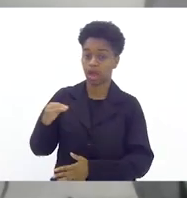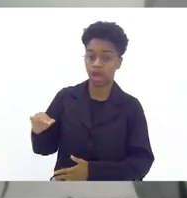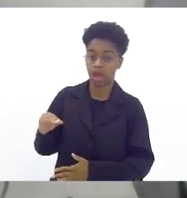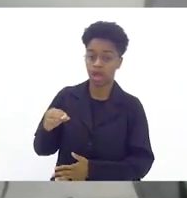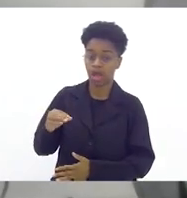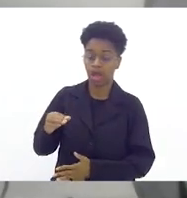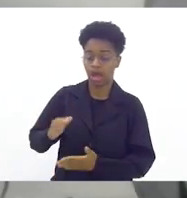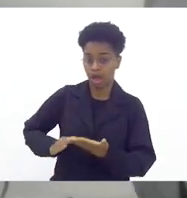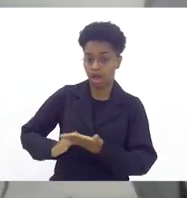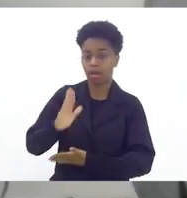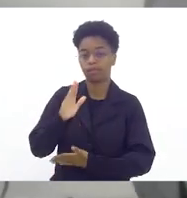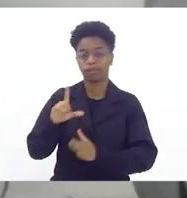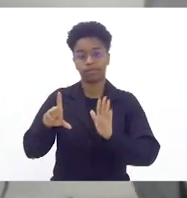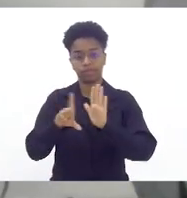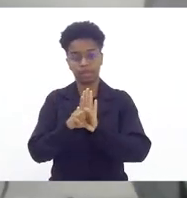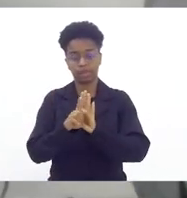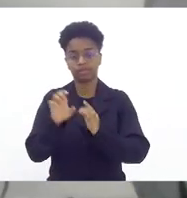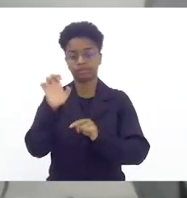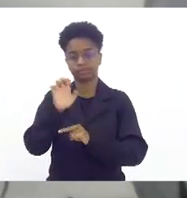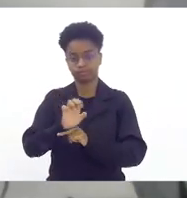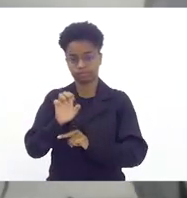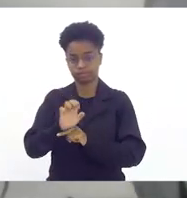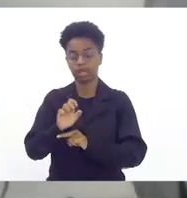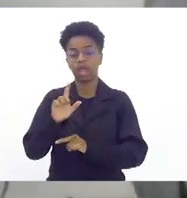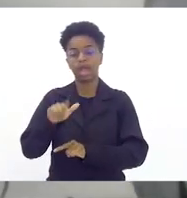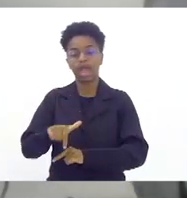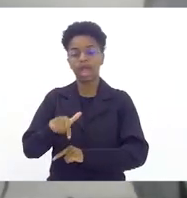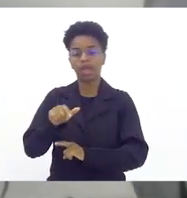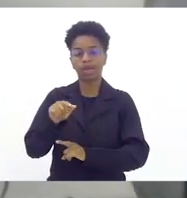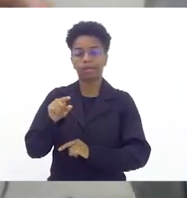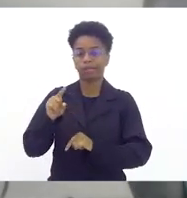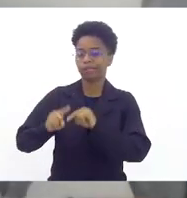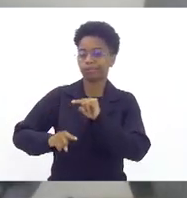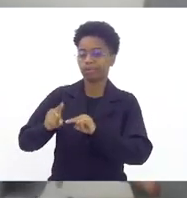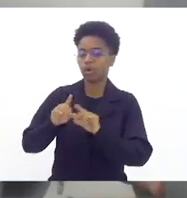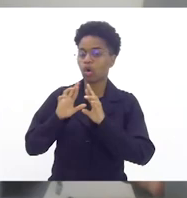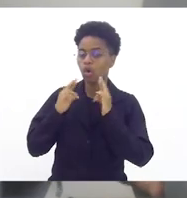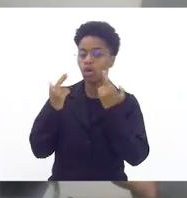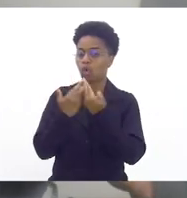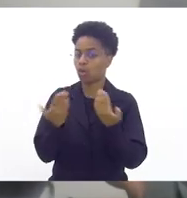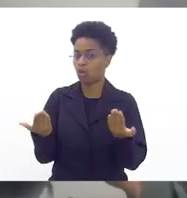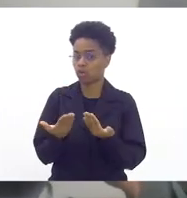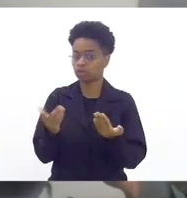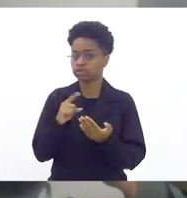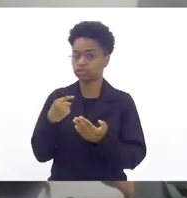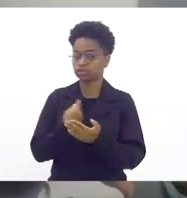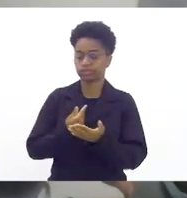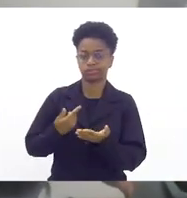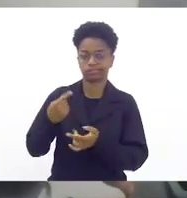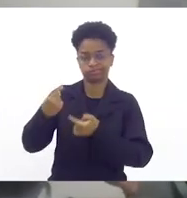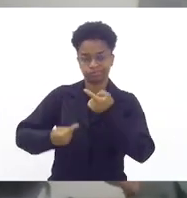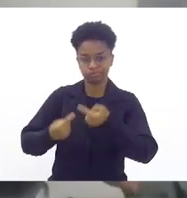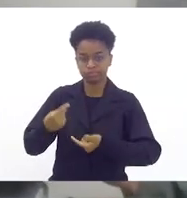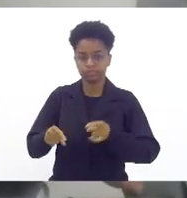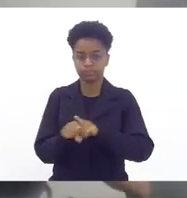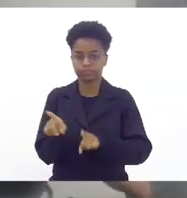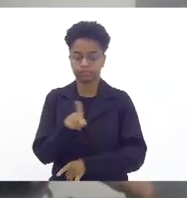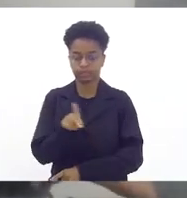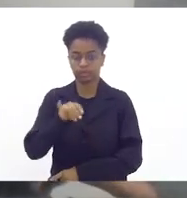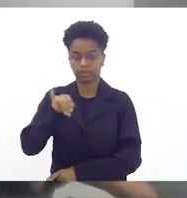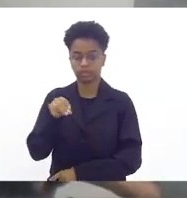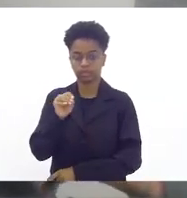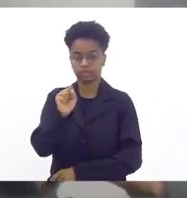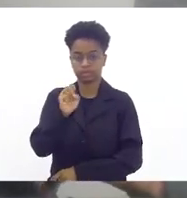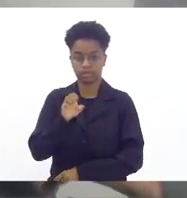essa lei estadual, que é um dos objetos da reunião de hoje que o professor Josemar, meu querido